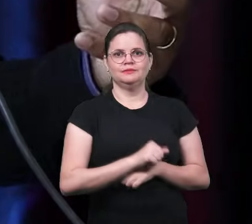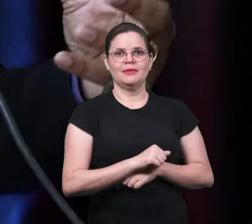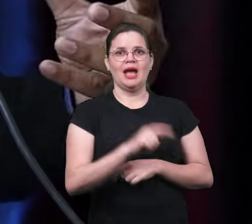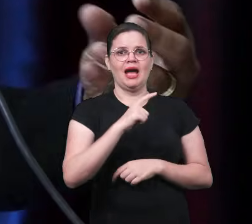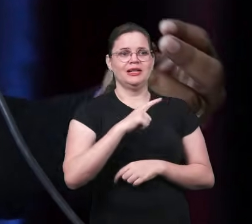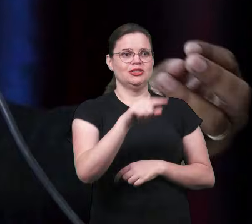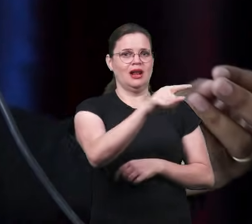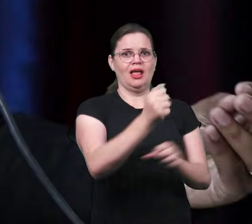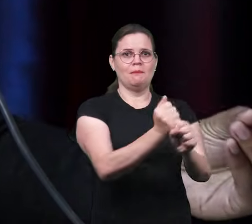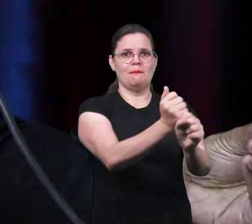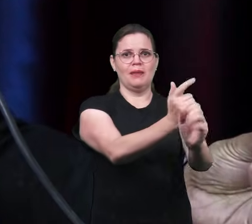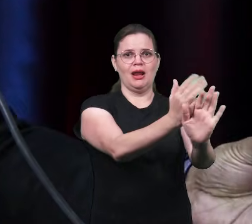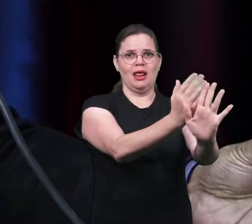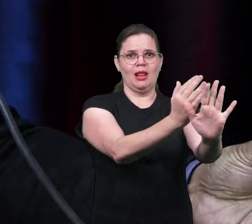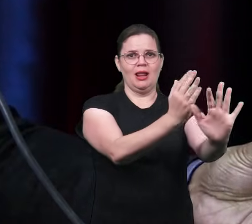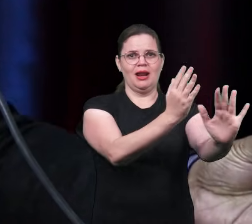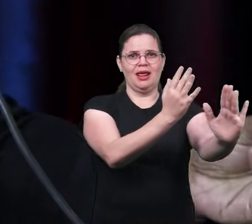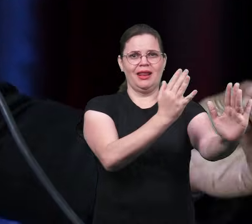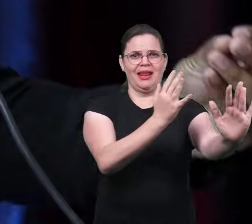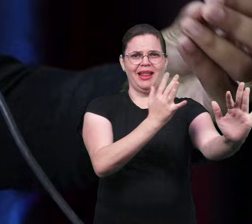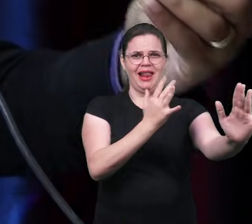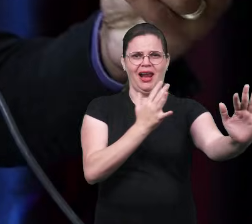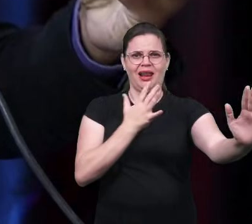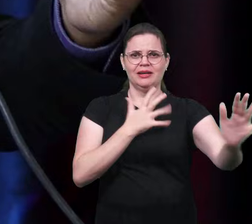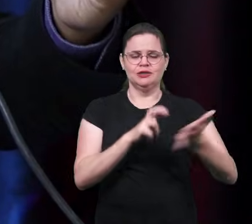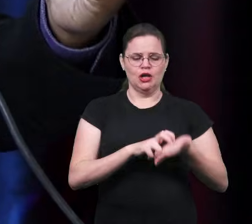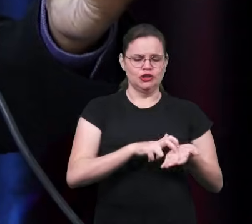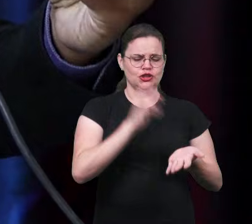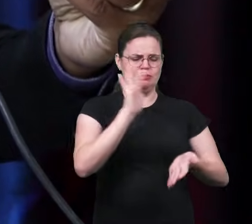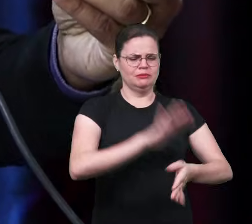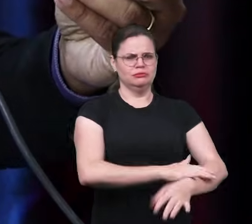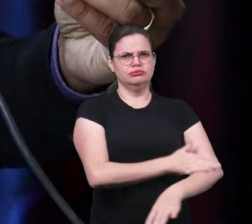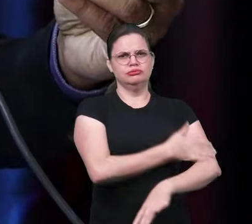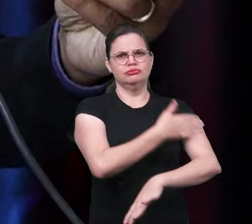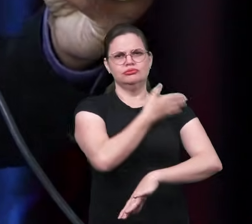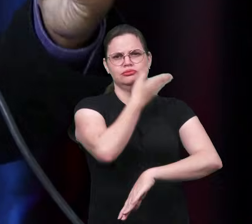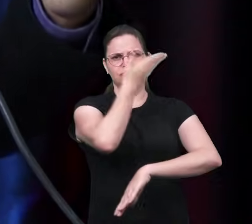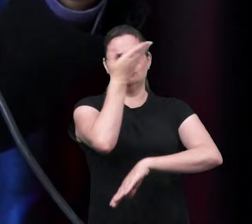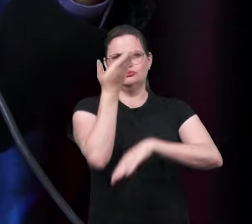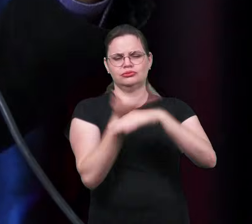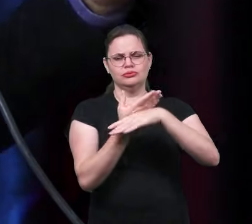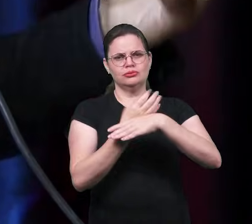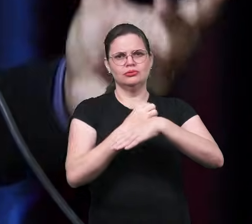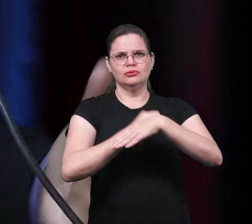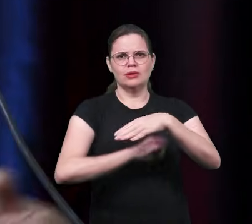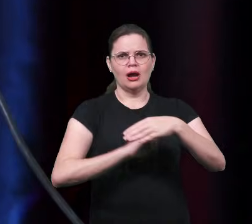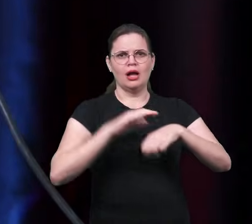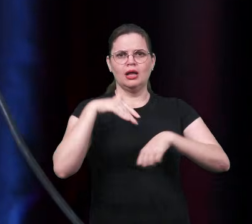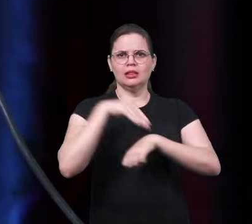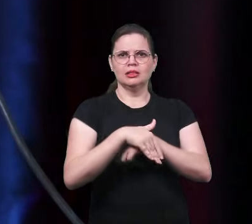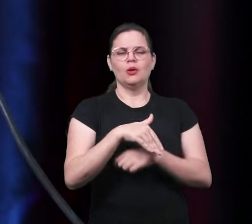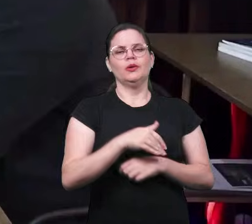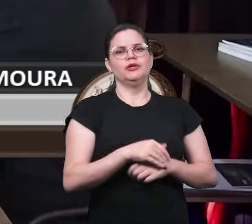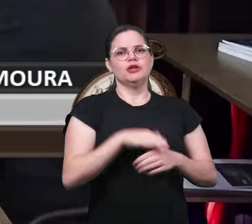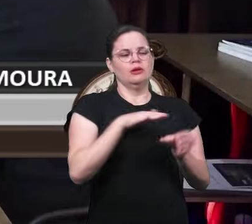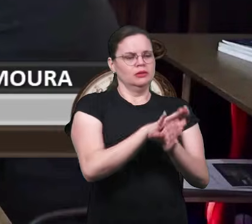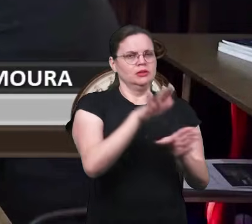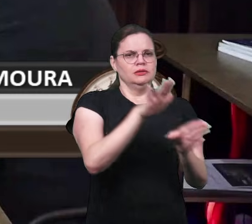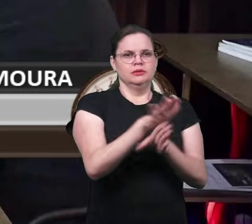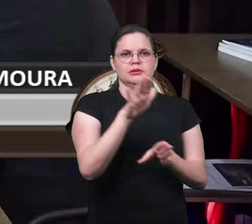aglomerava. Moisés ficava desde de manhã até anoitecer. E foi nesse dia